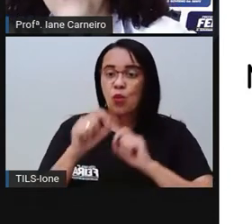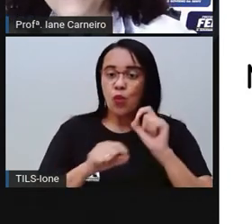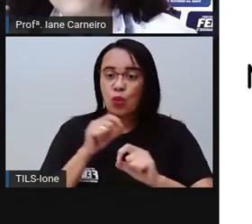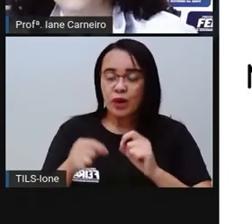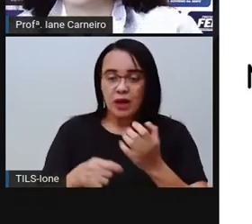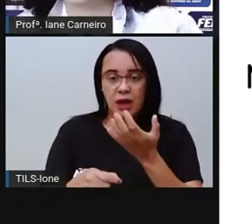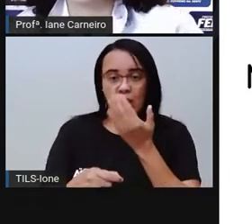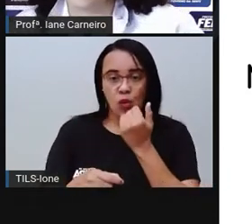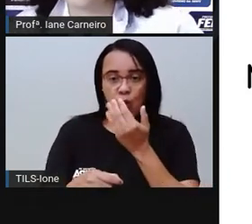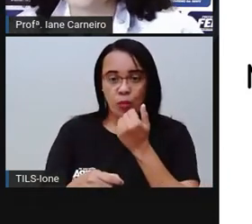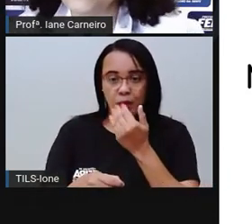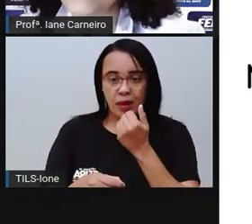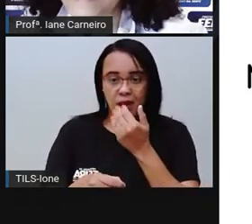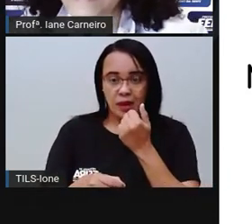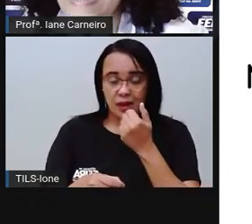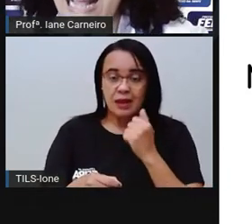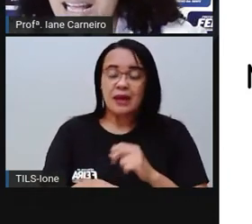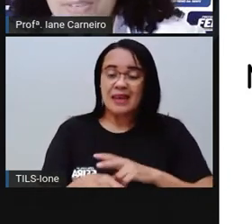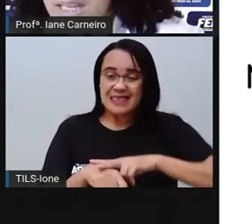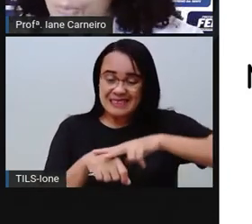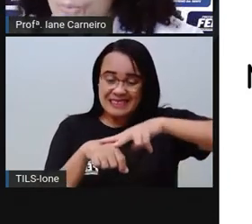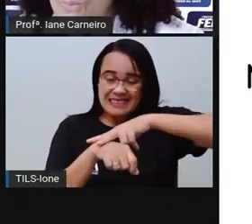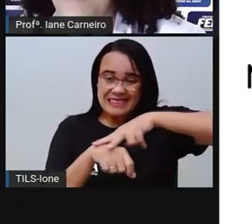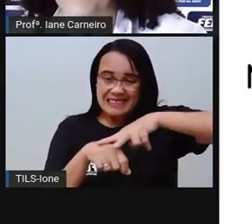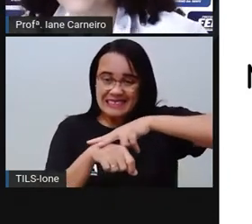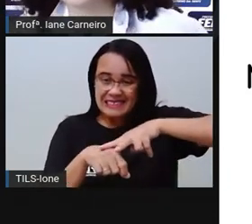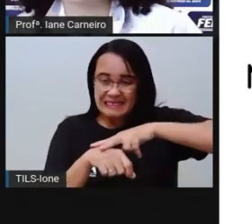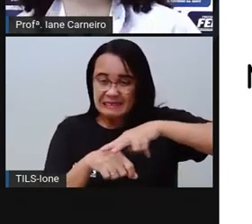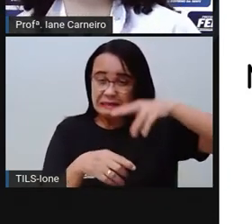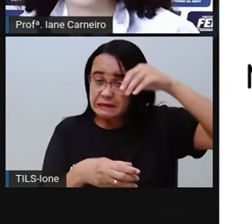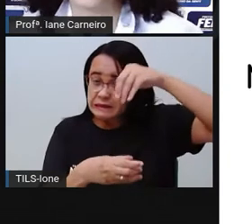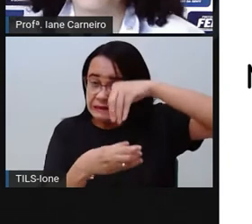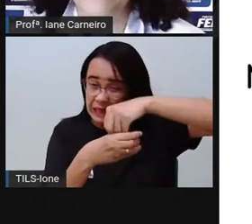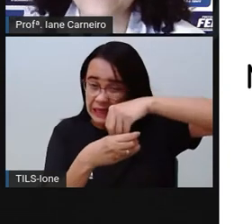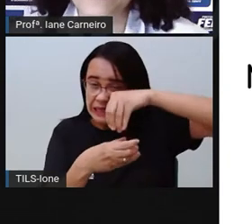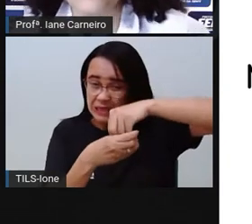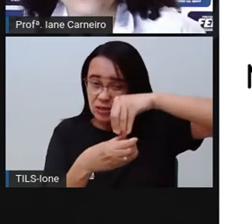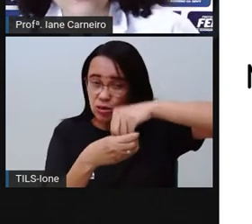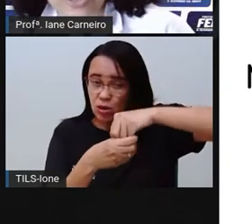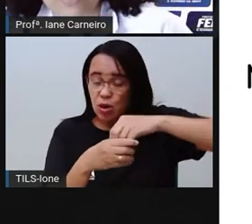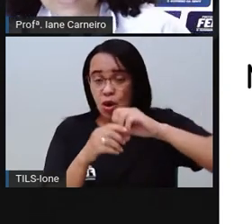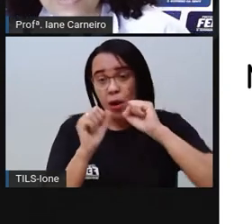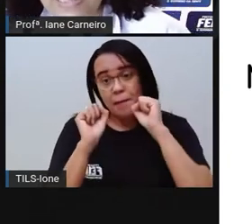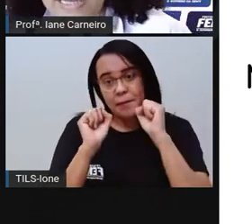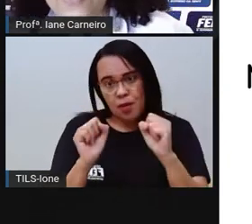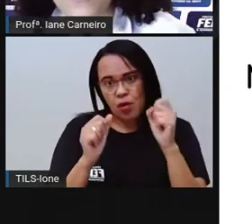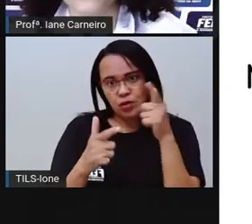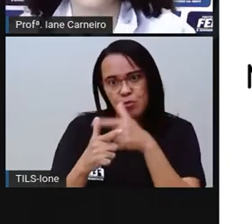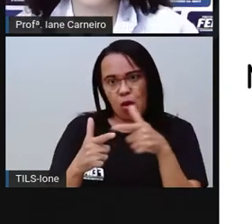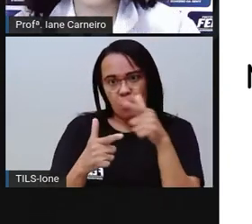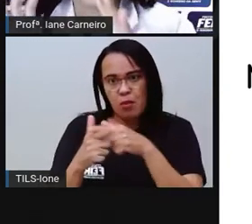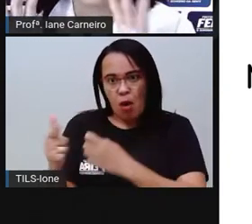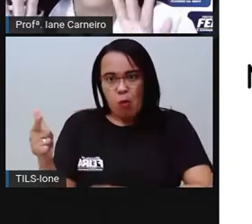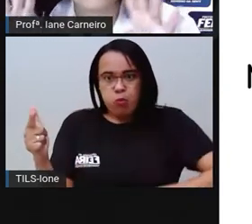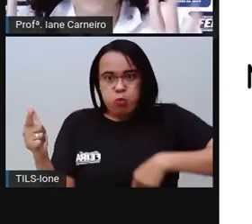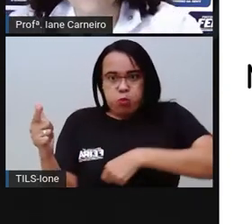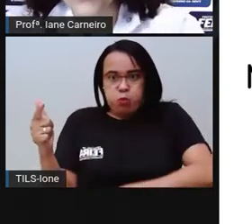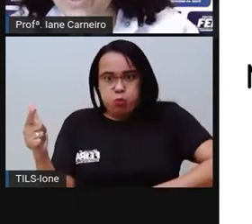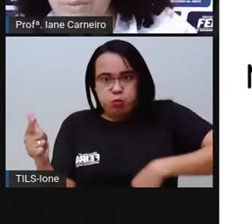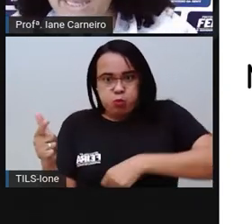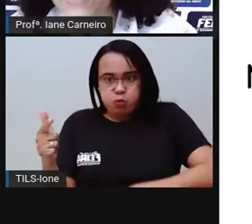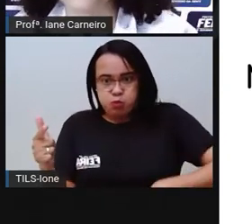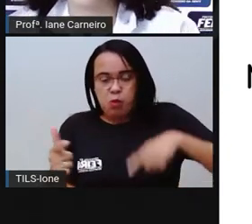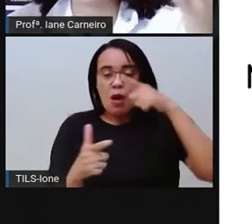Comer comida não causa doença grave nenhuma, mas pode te dar uma baita indigestão, tá certo? Então não vai te deixar